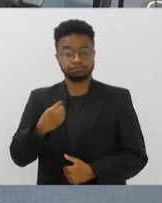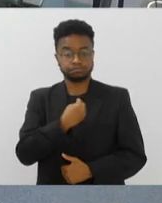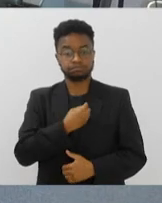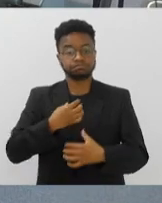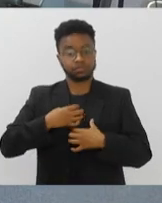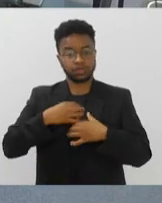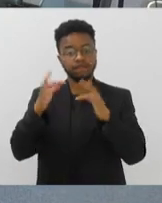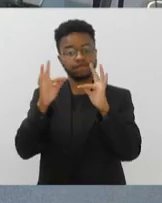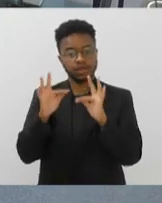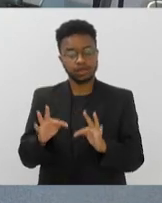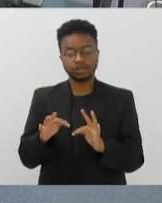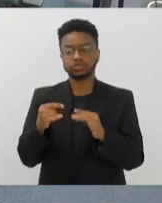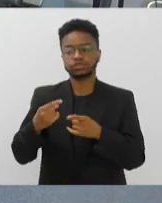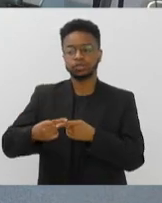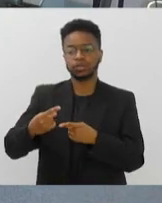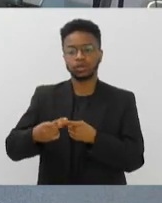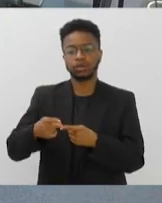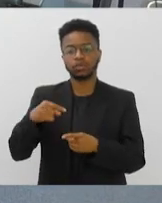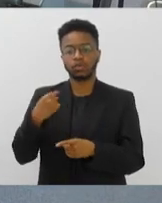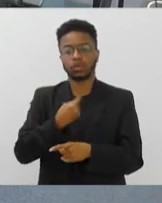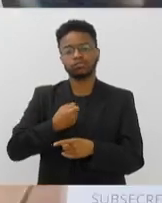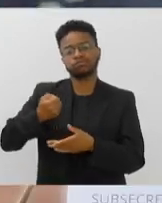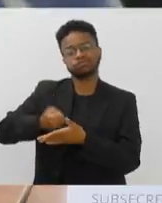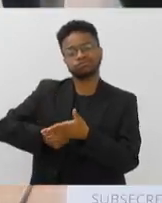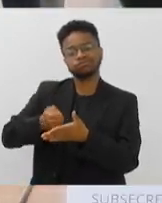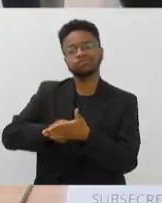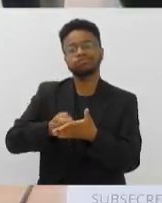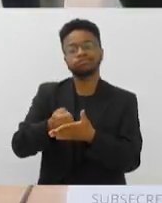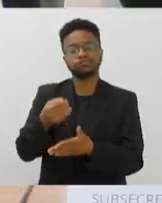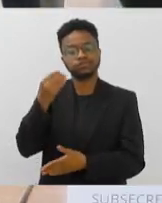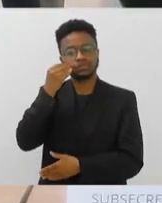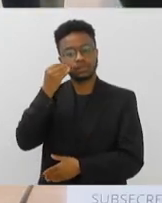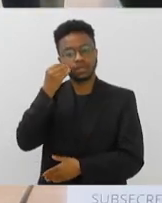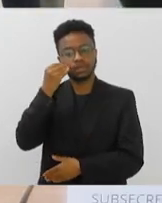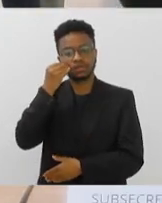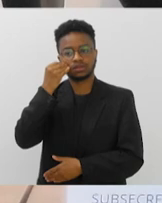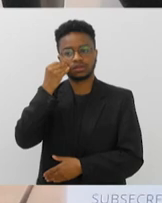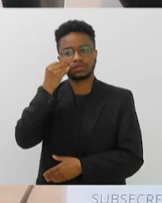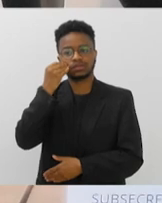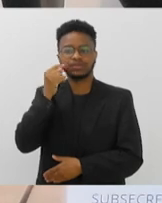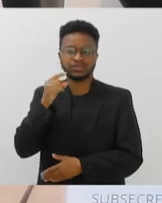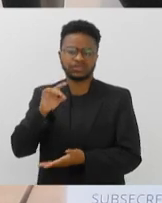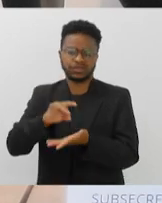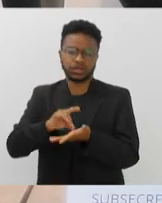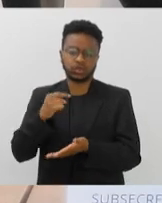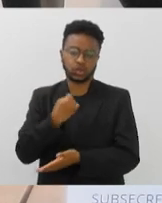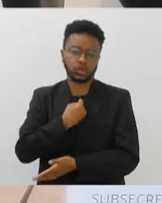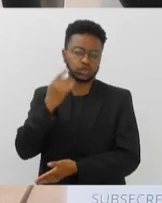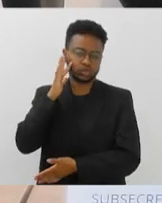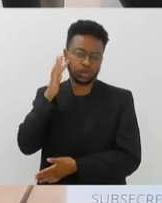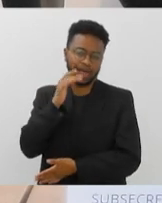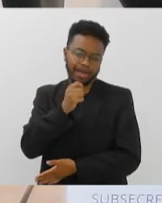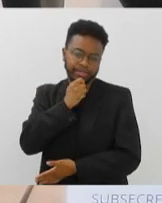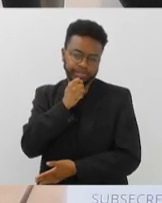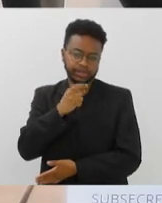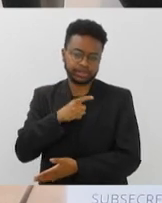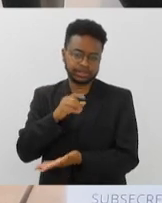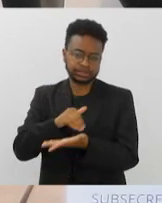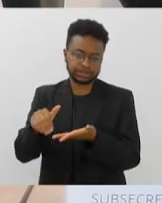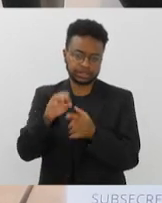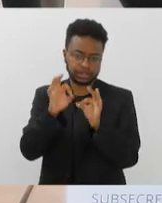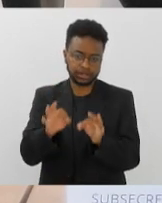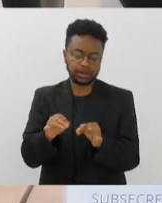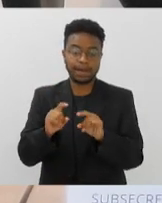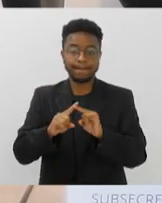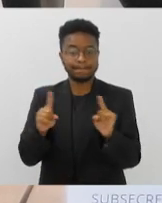feliz porque nós vínhamos eh lutando para termos uma a gente na verdade ainda sonha com a secretaria né Doutor